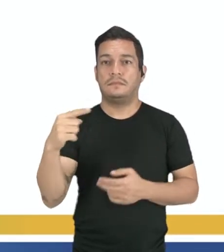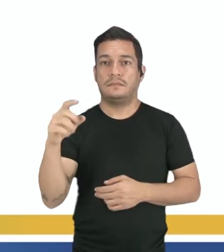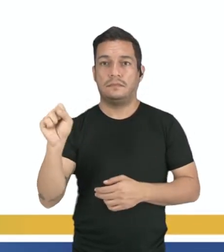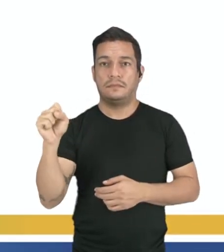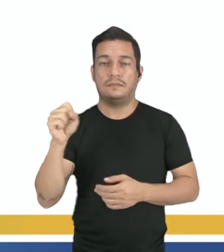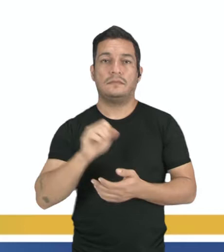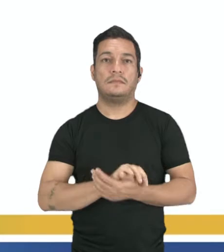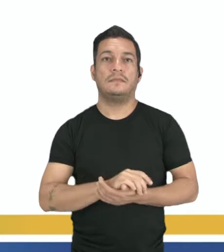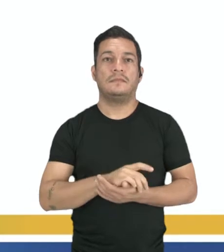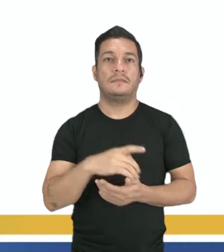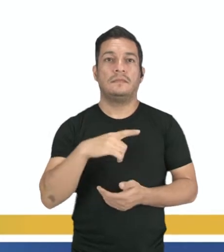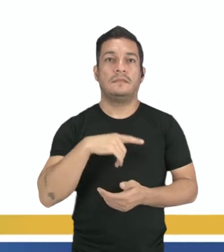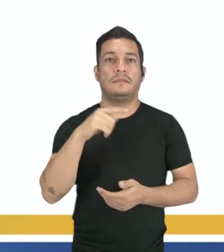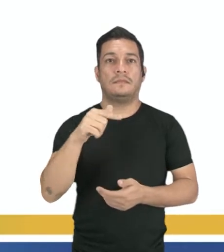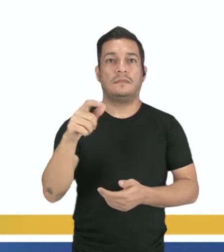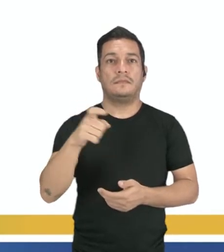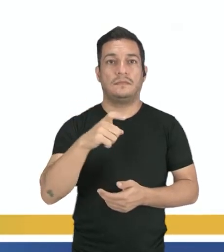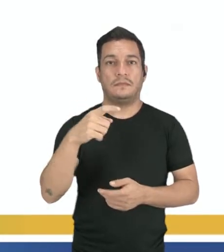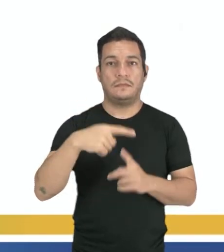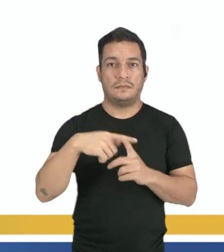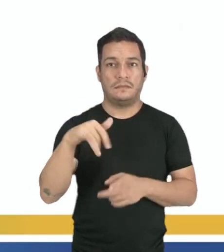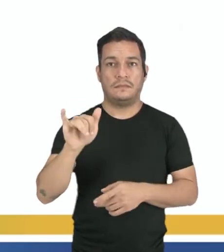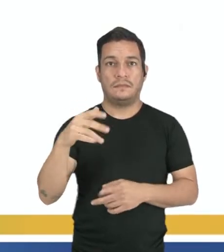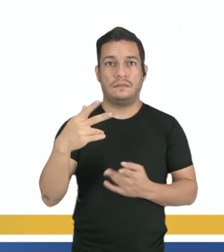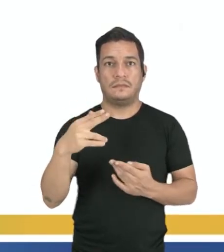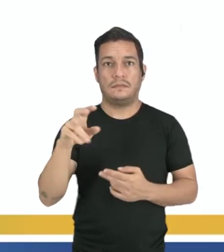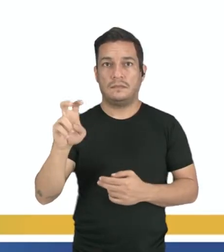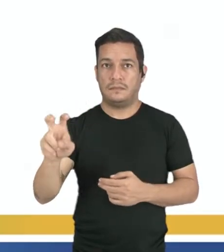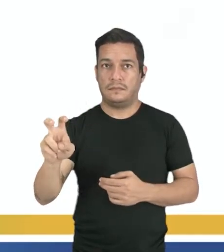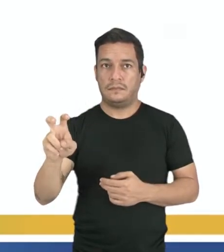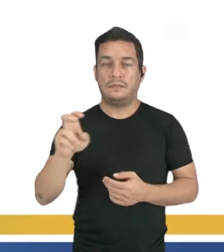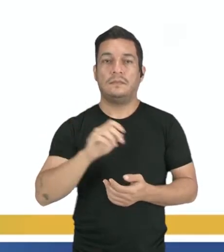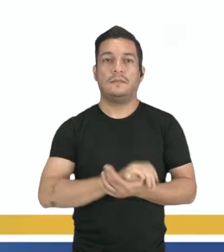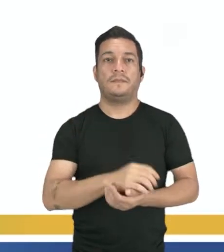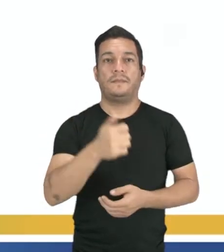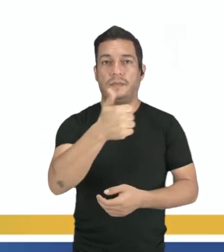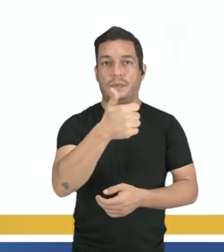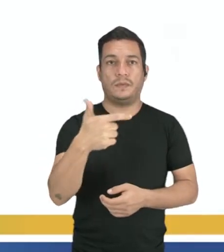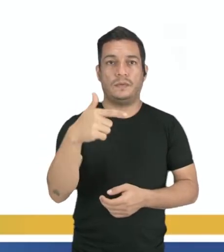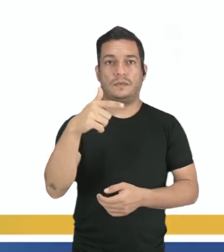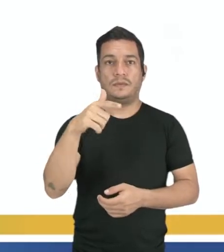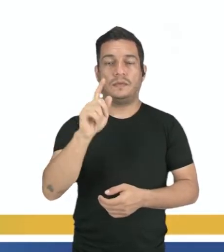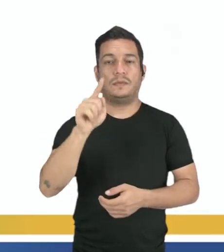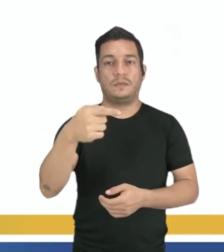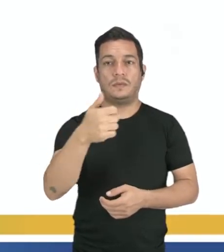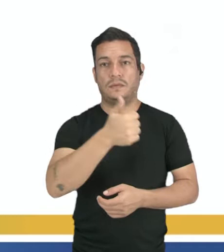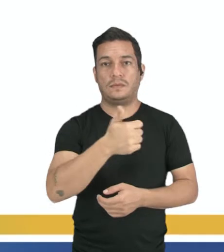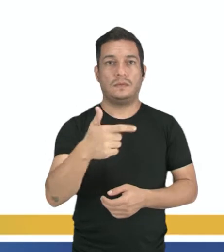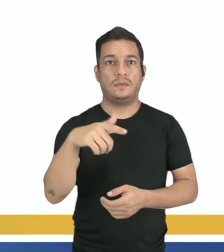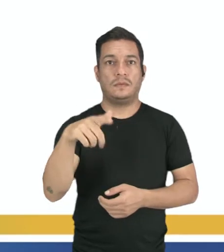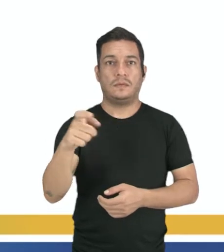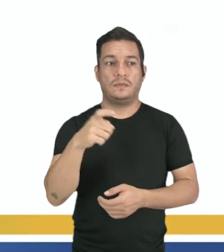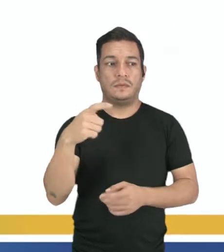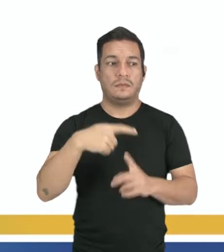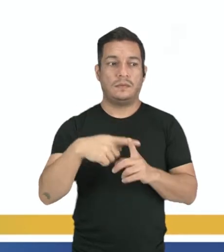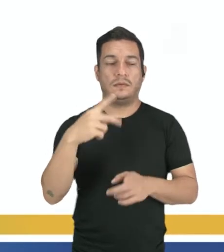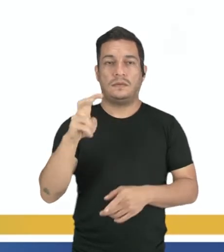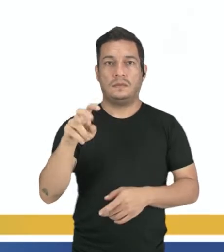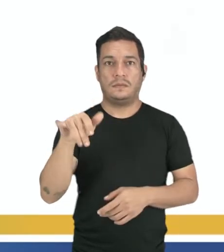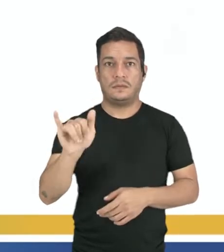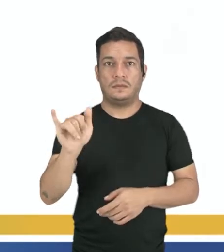8. Em seguida, nós temos 7x mais y igual a 5. Posteriormente, nós temos 12x